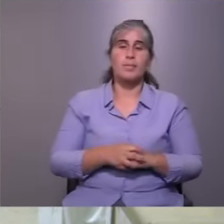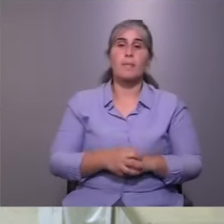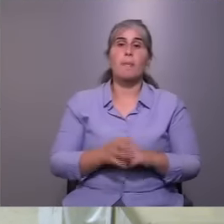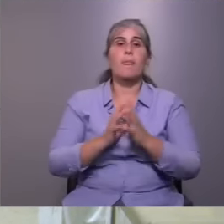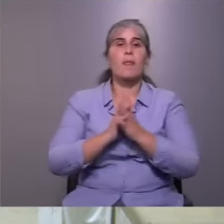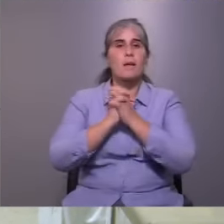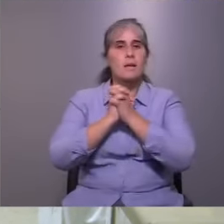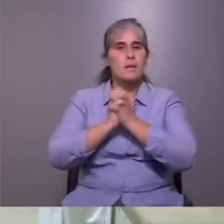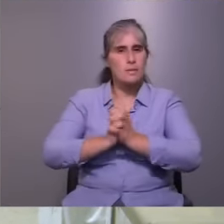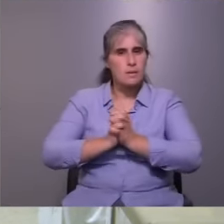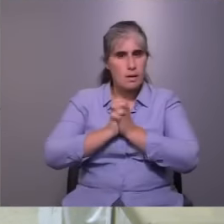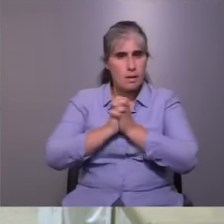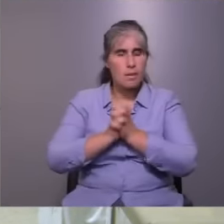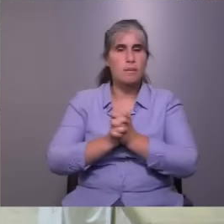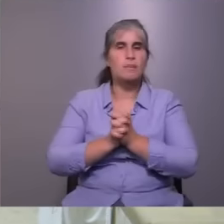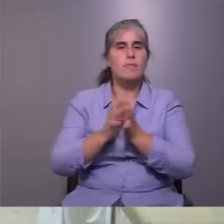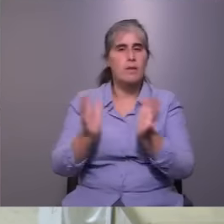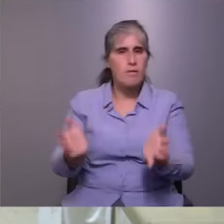muito.